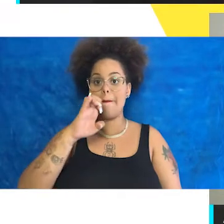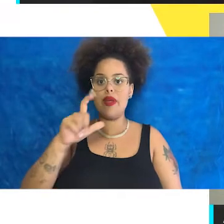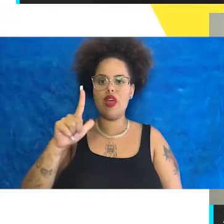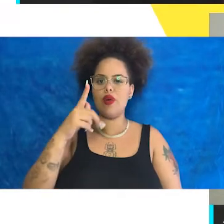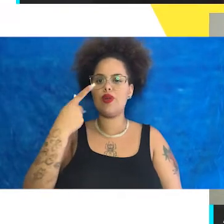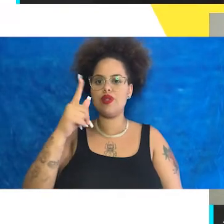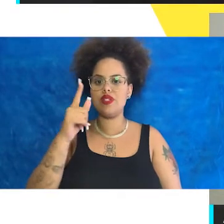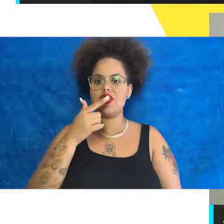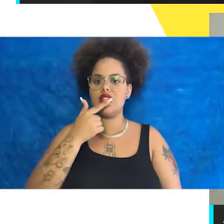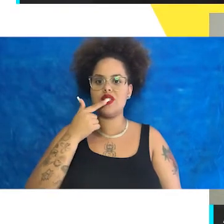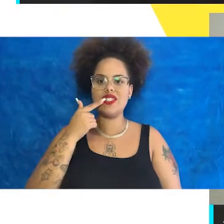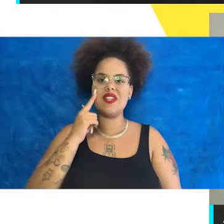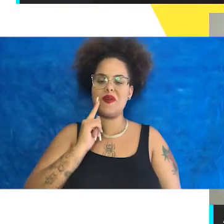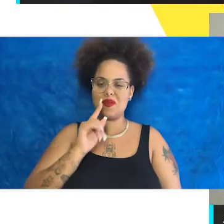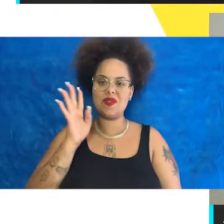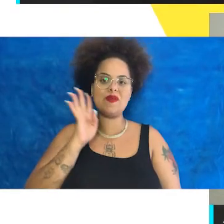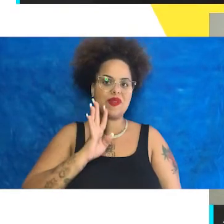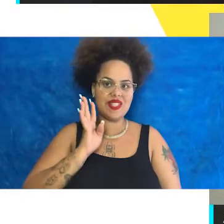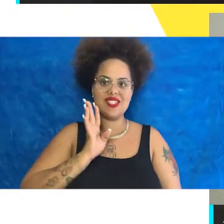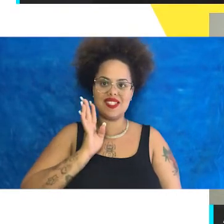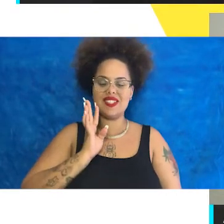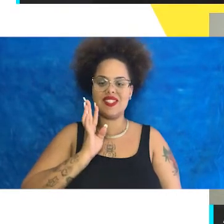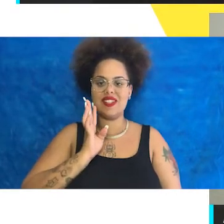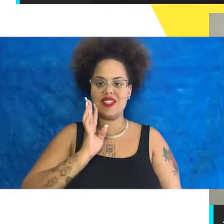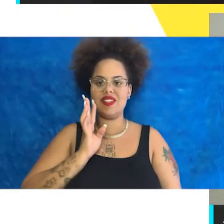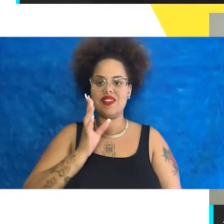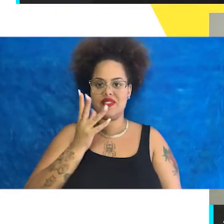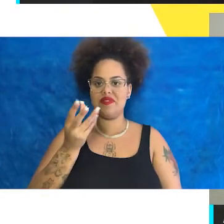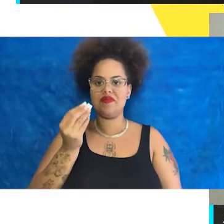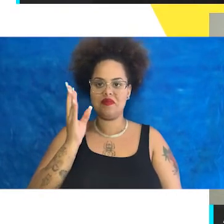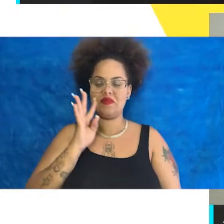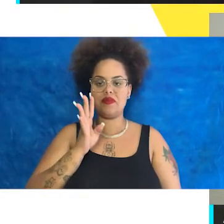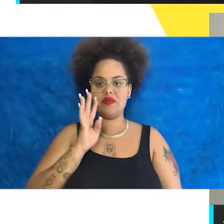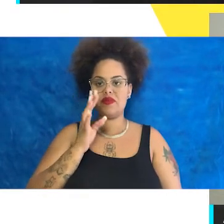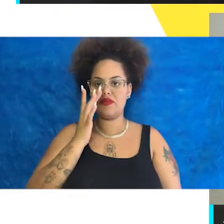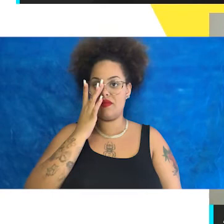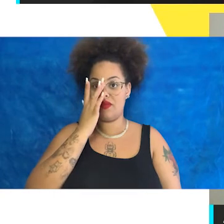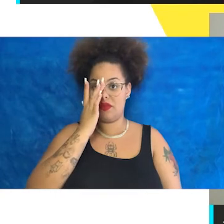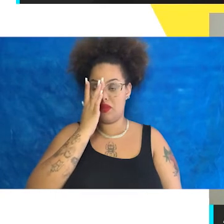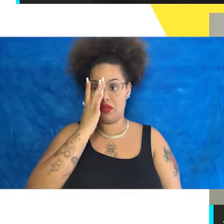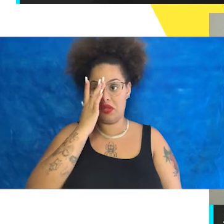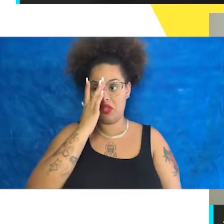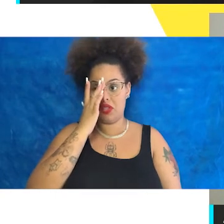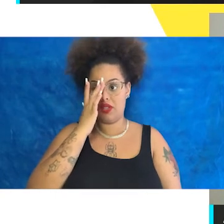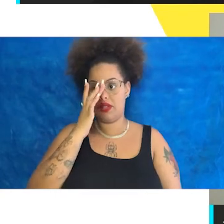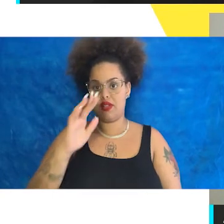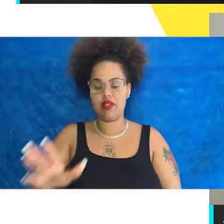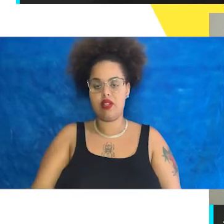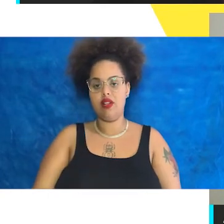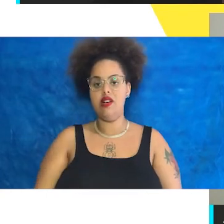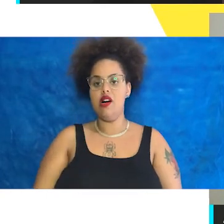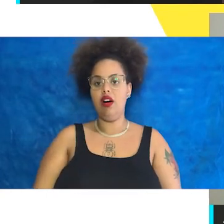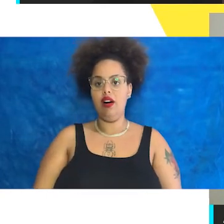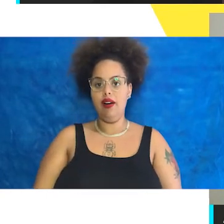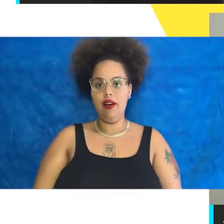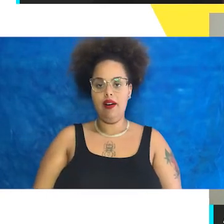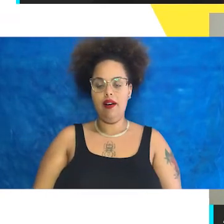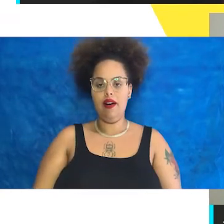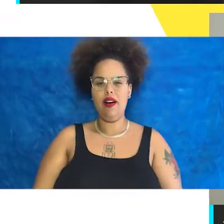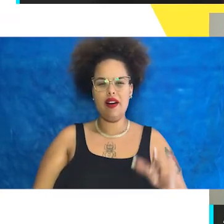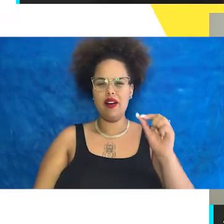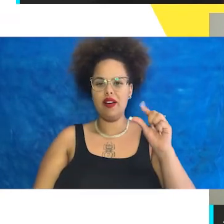né? Foi massa. É verdade. Aquele set foi muito bacana, assim. Filmezinho amor de Mel.